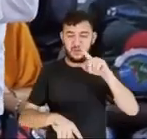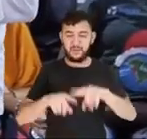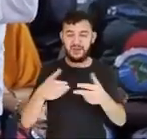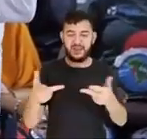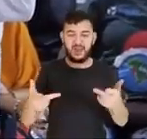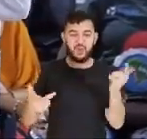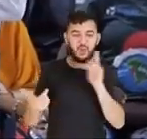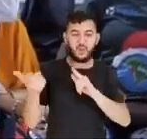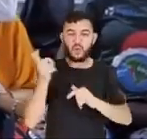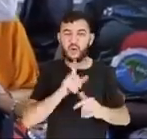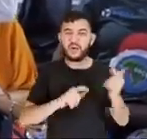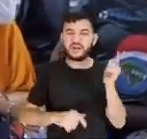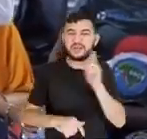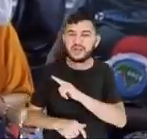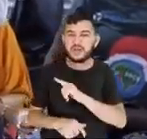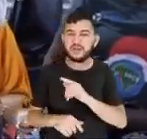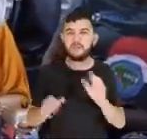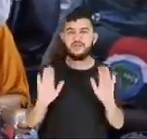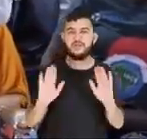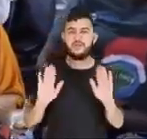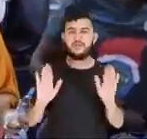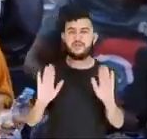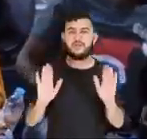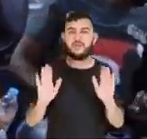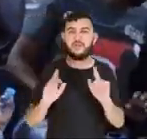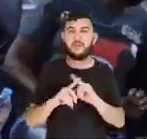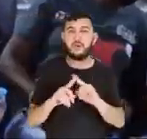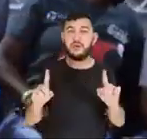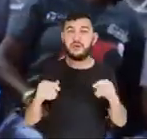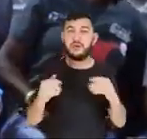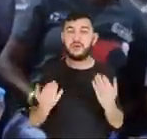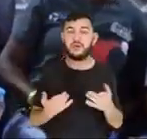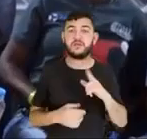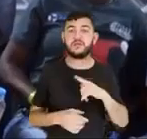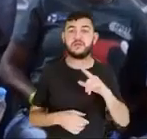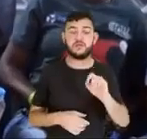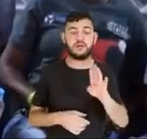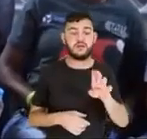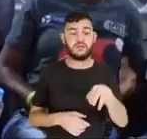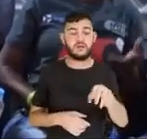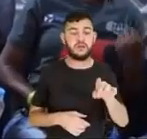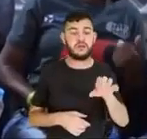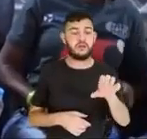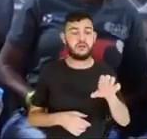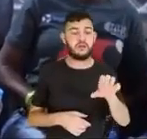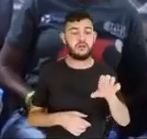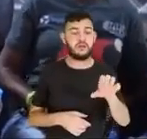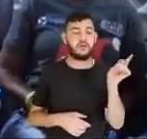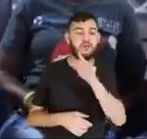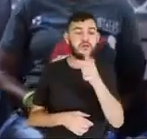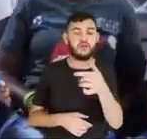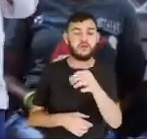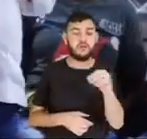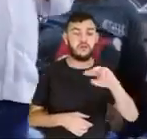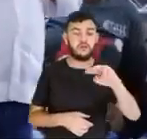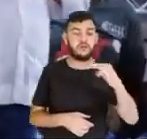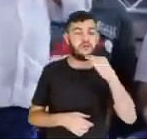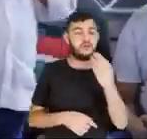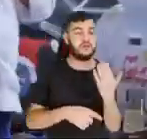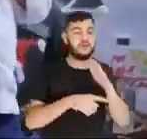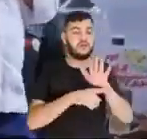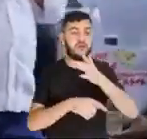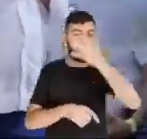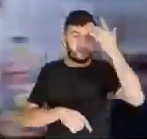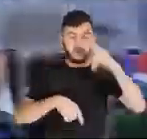pense que foi o convênio com o BNDES de 200 milhões para os catadores de materiais recicláveis. Não pense que foi